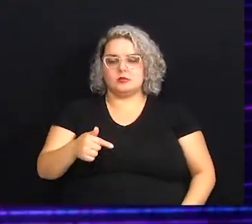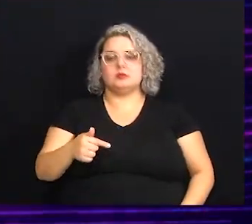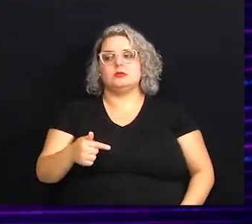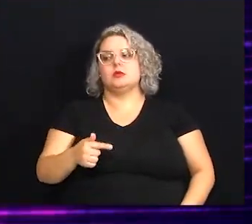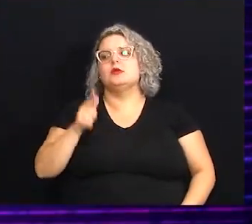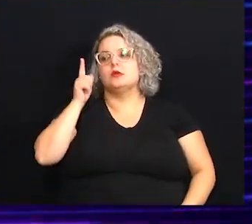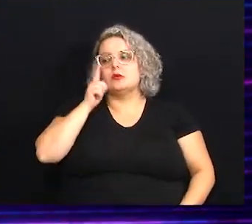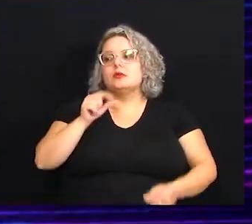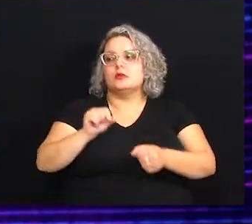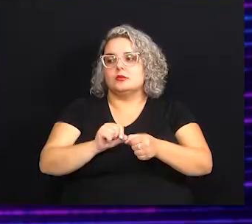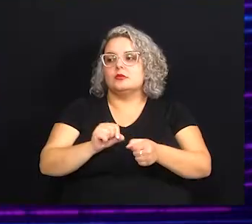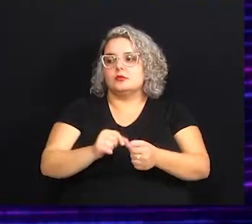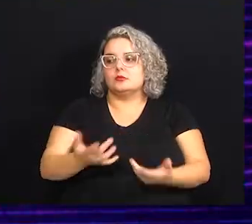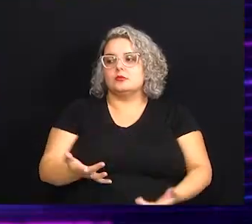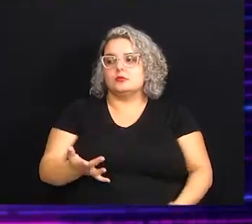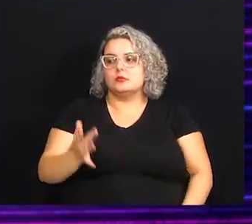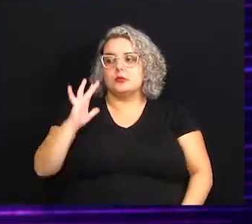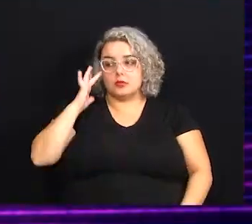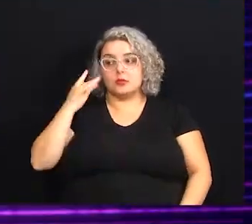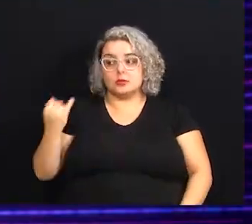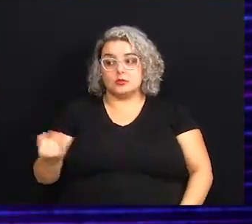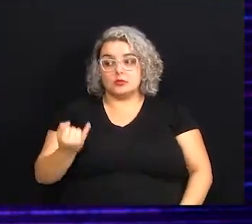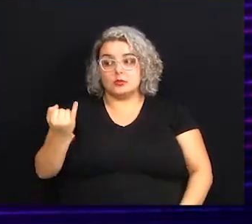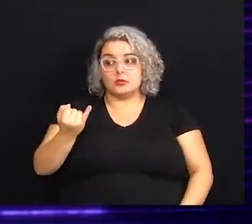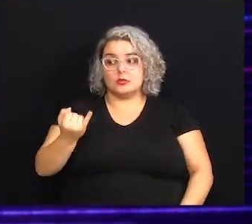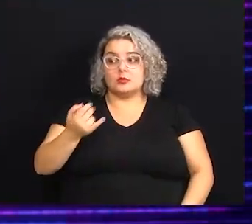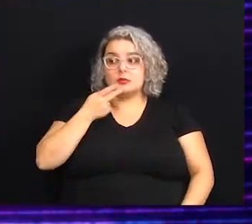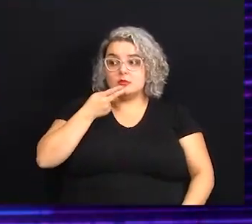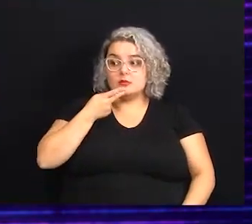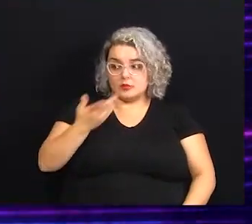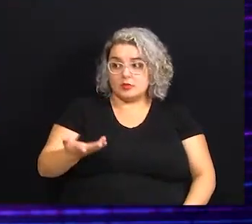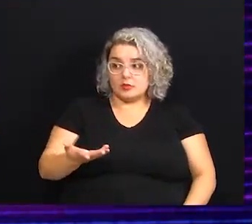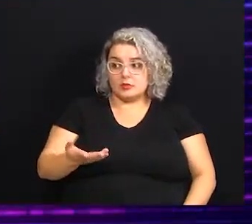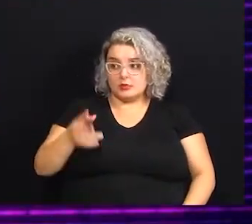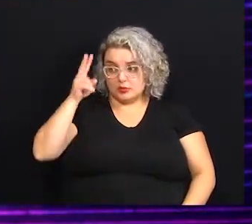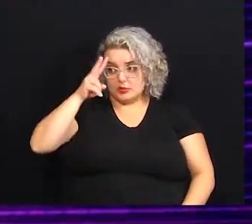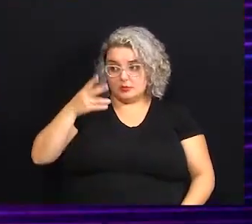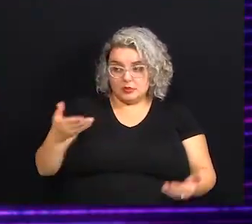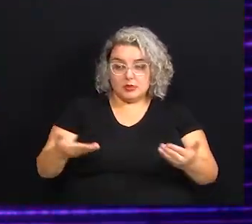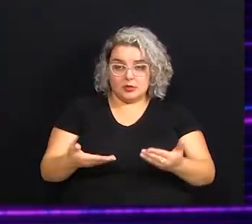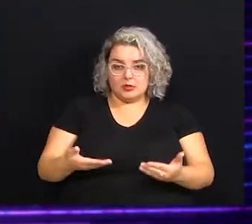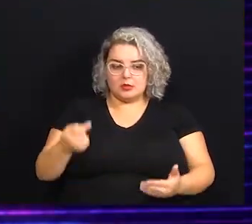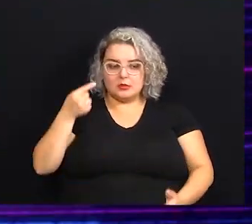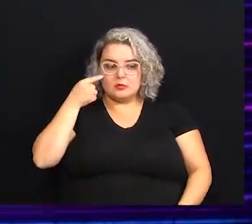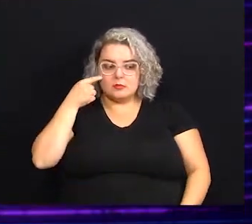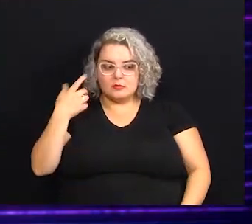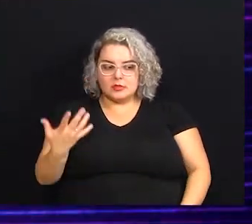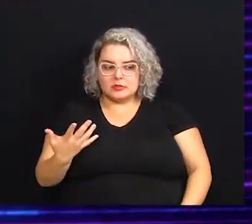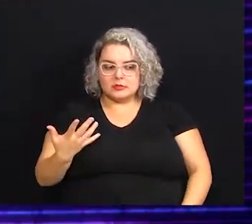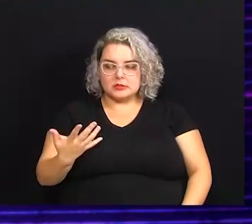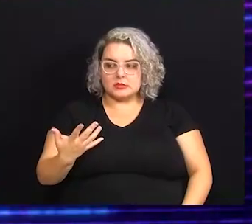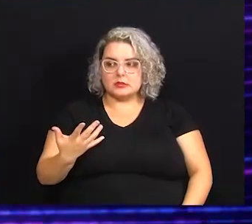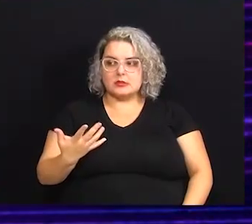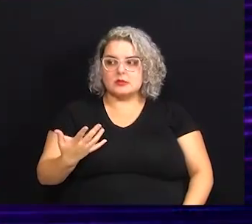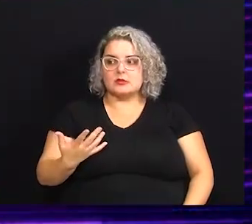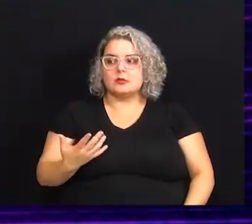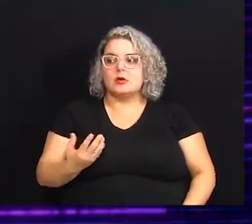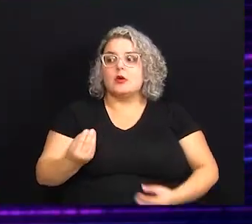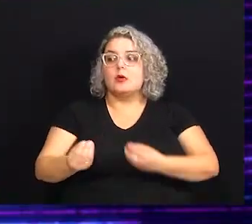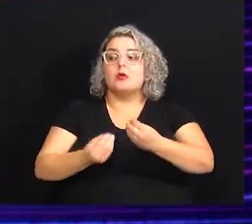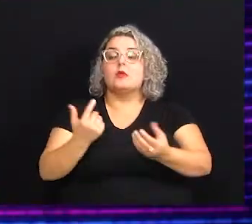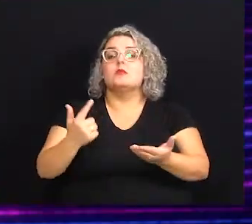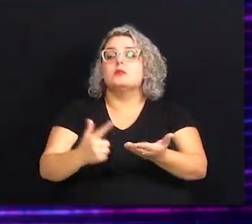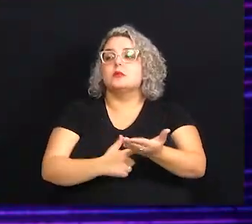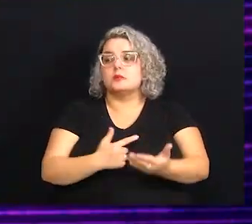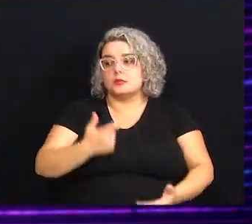então é o que eu consegui fazer. Acho que um ponto importante que eu gostaria de comentar com você, que eu me lembrei agora, pensa a respeito de onde esse livro